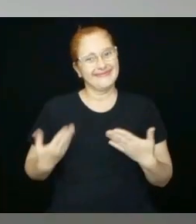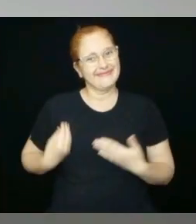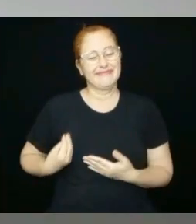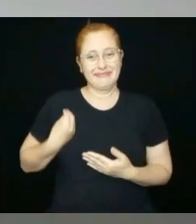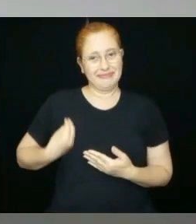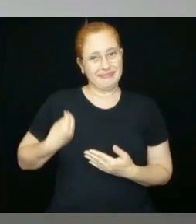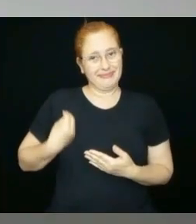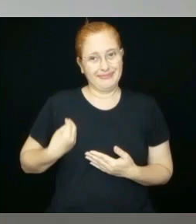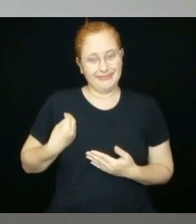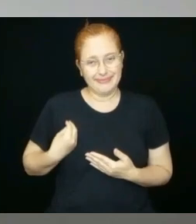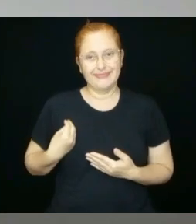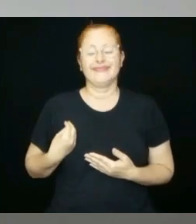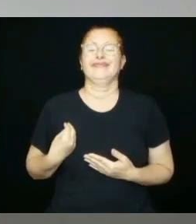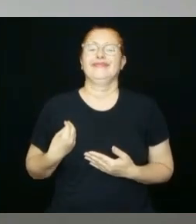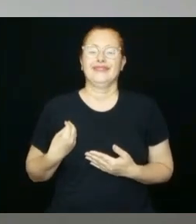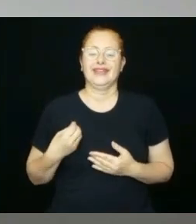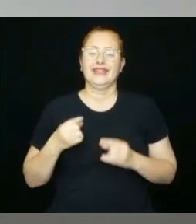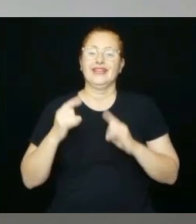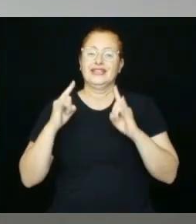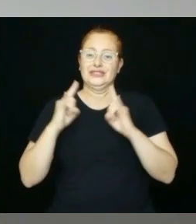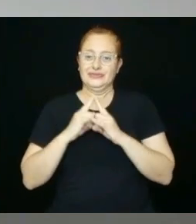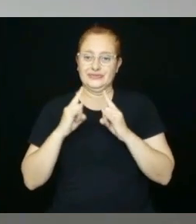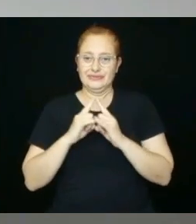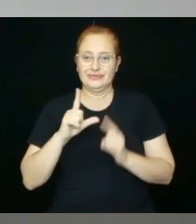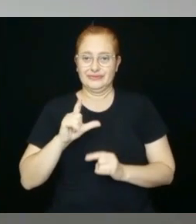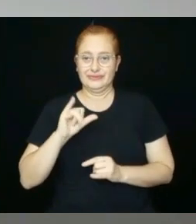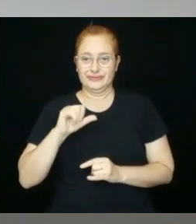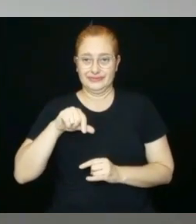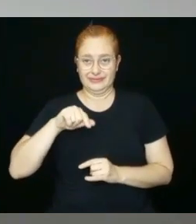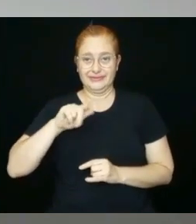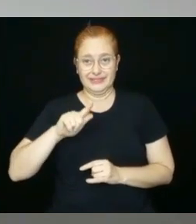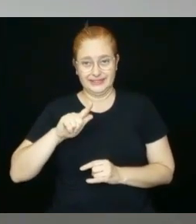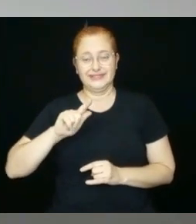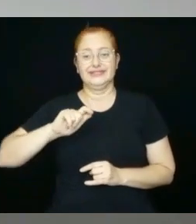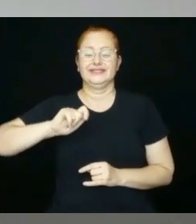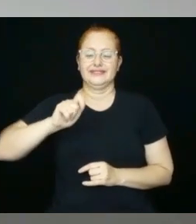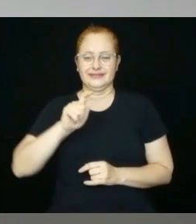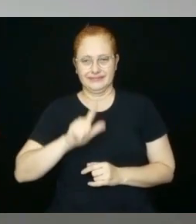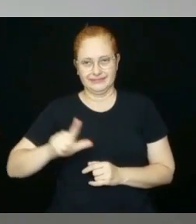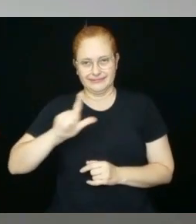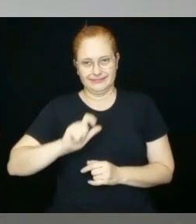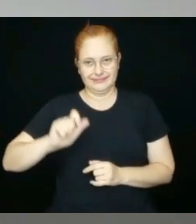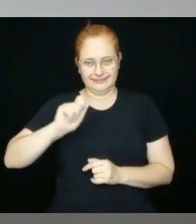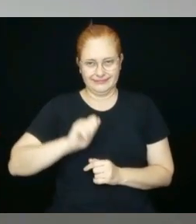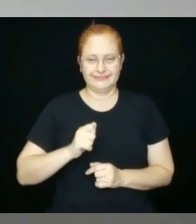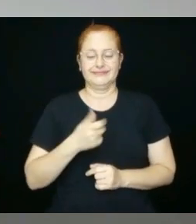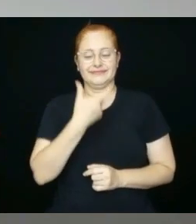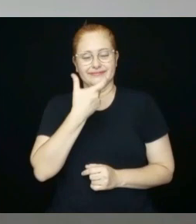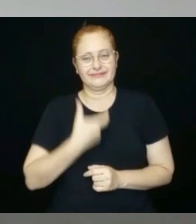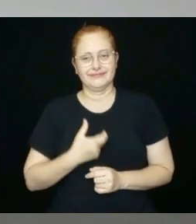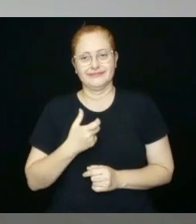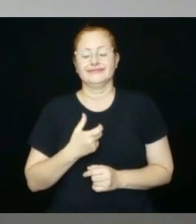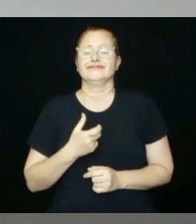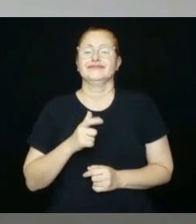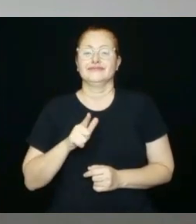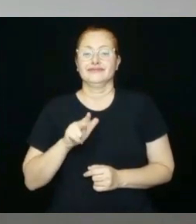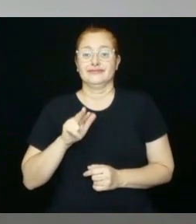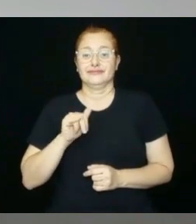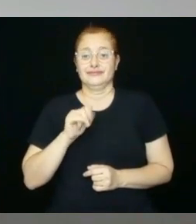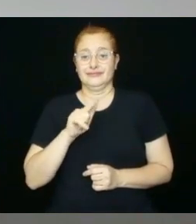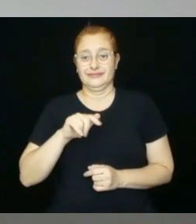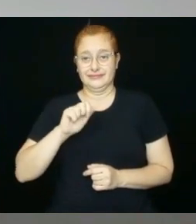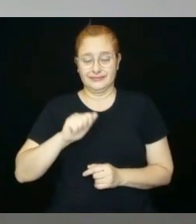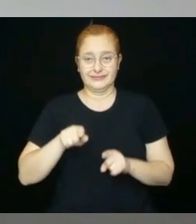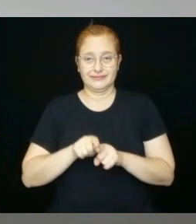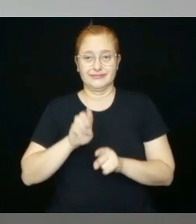Estamos aqui nesta manhã no Instituto Ling, eu, Luísa Kiefer, Bruno Tamboreno. A gente está dando início a esse novo